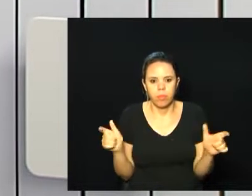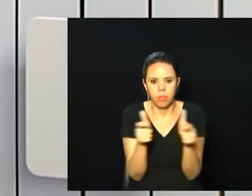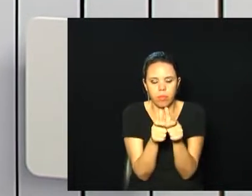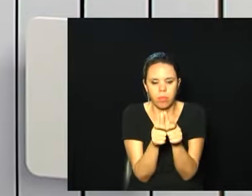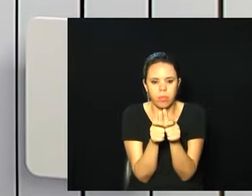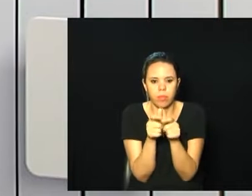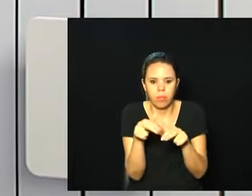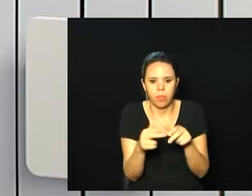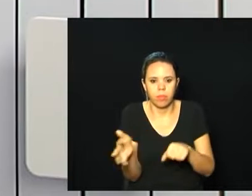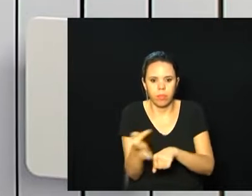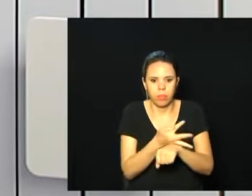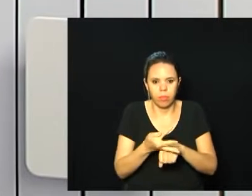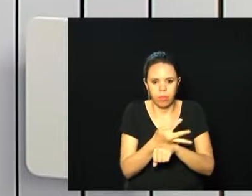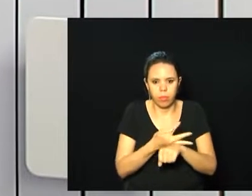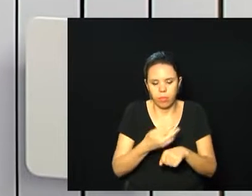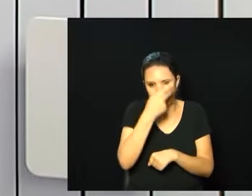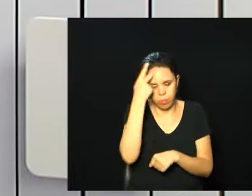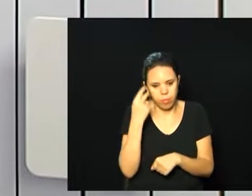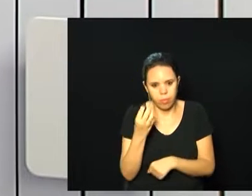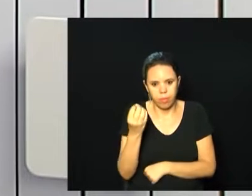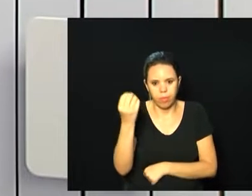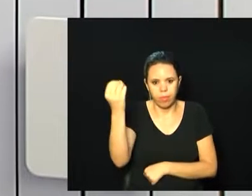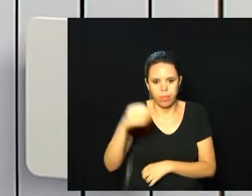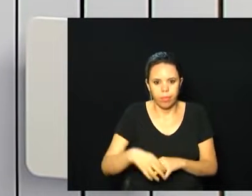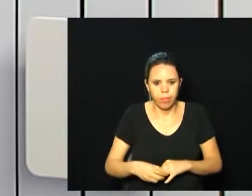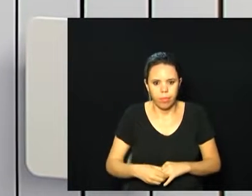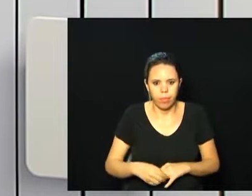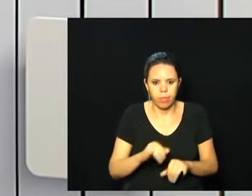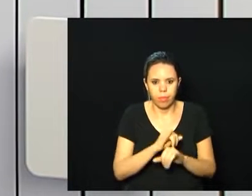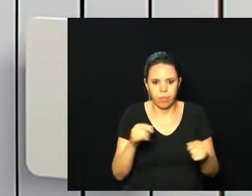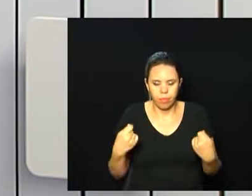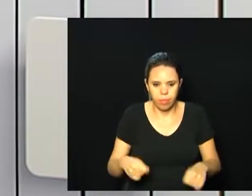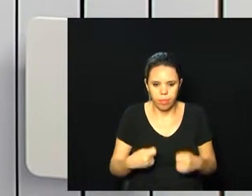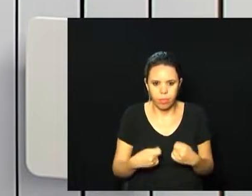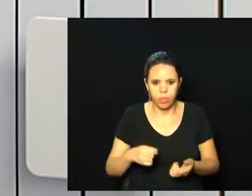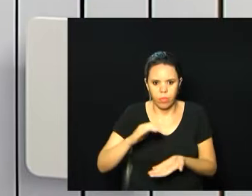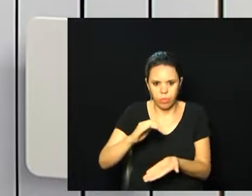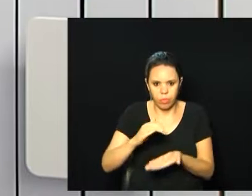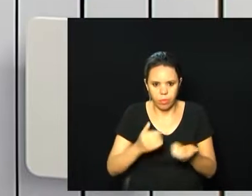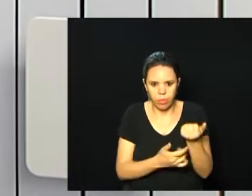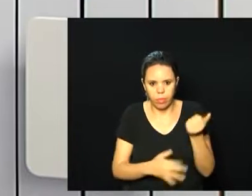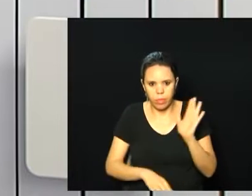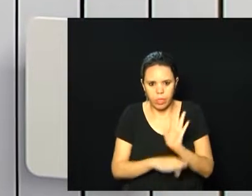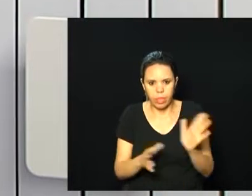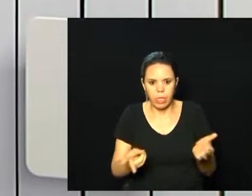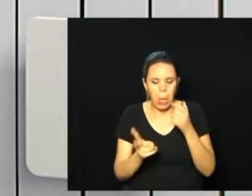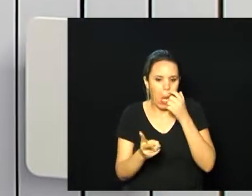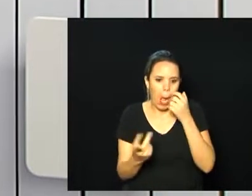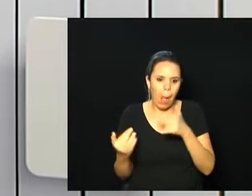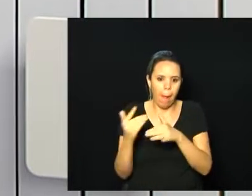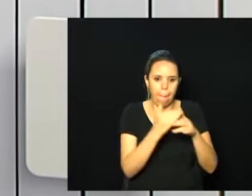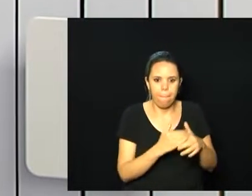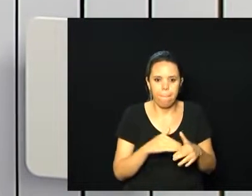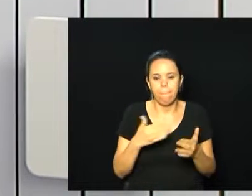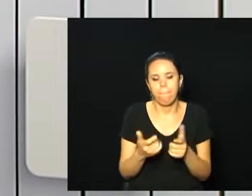mais devido às férias, muita gente viaja, mas olha só, a necessidade de bolsas de sangue continua igual ou